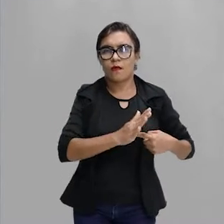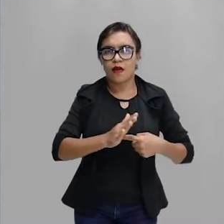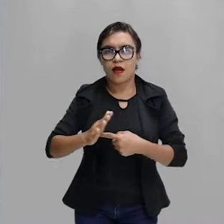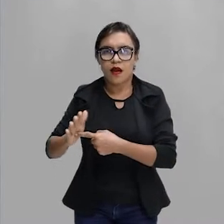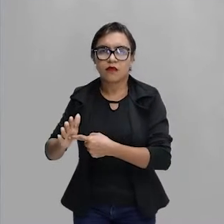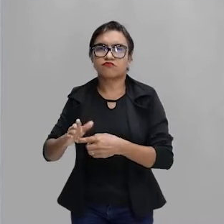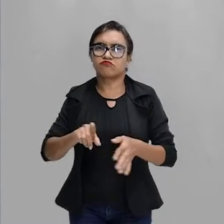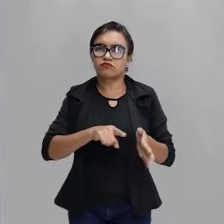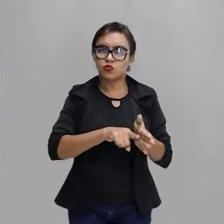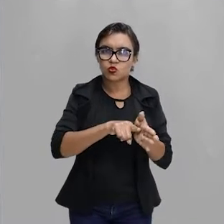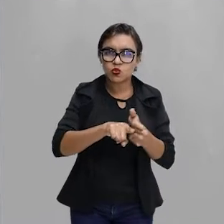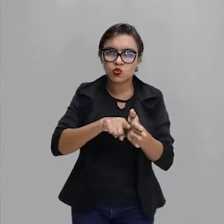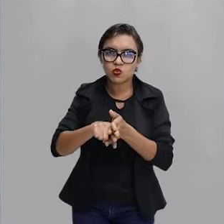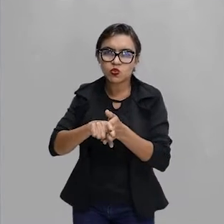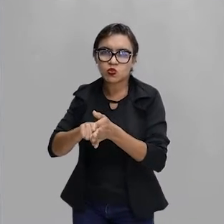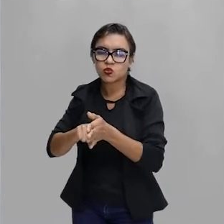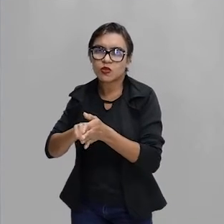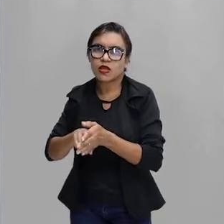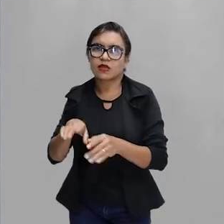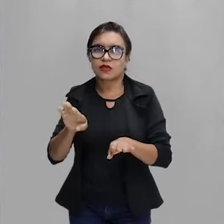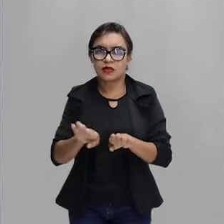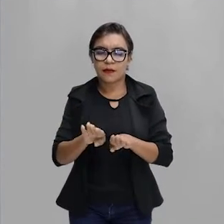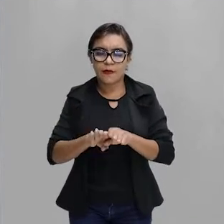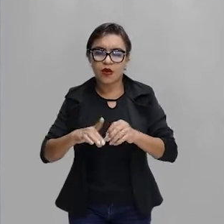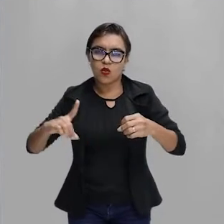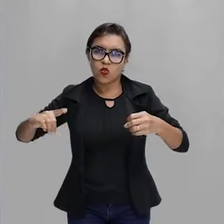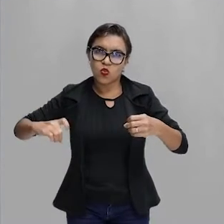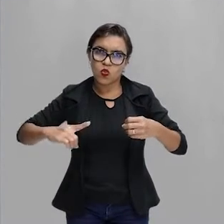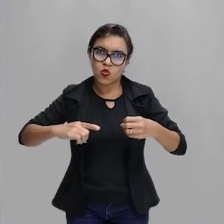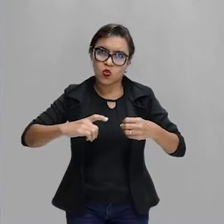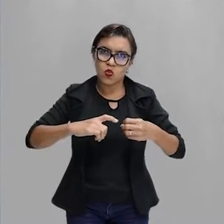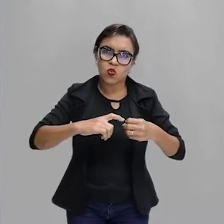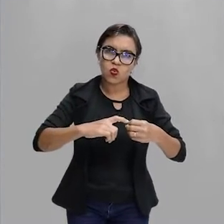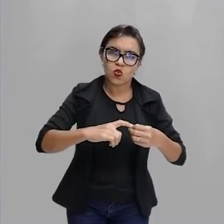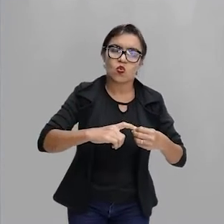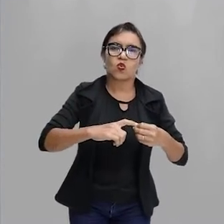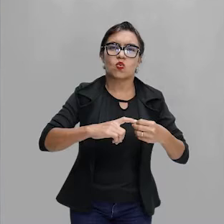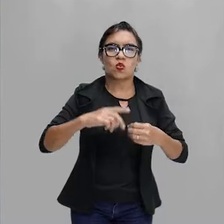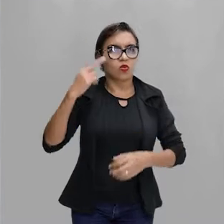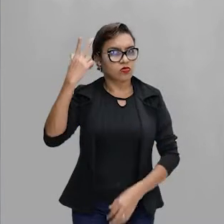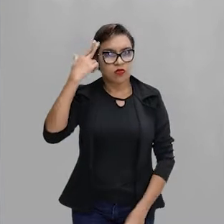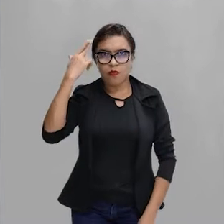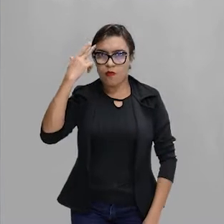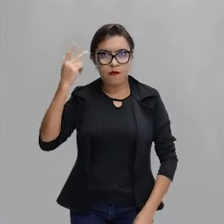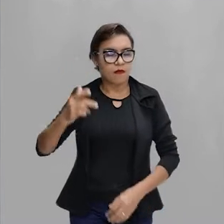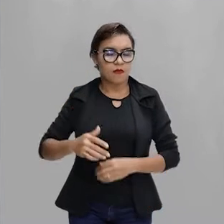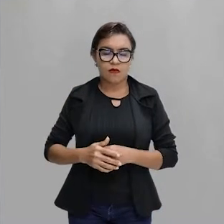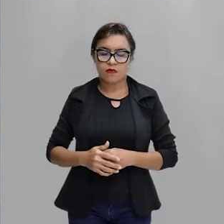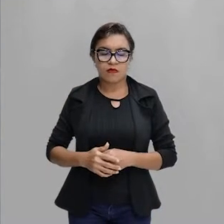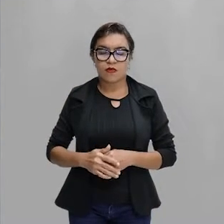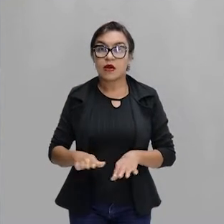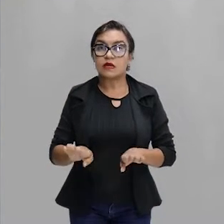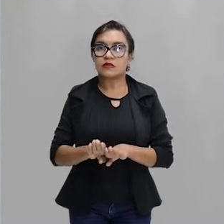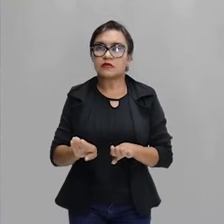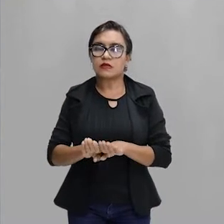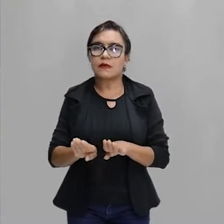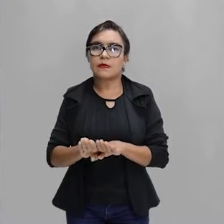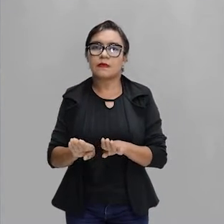pesquisa, né, em relação, por exemplo, à inseminação artificial, que a gente vai falar sobre isso, sobre a biotecnologia, né? Vai ter, por